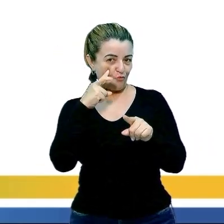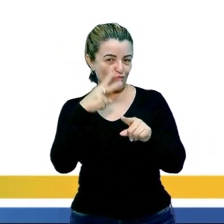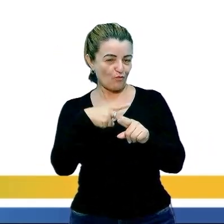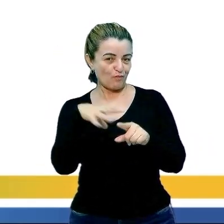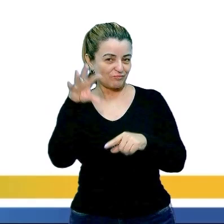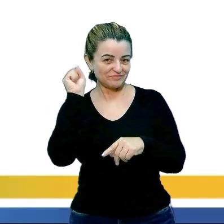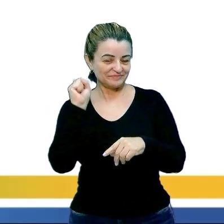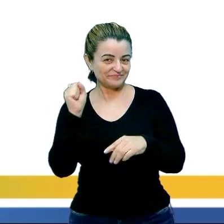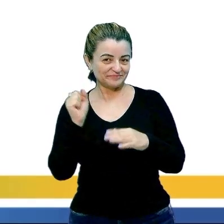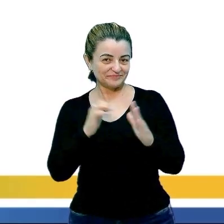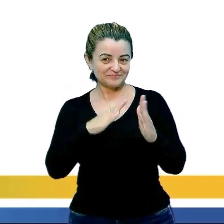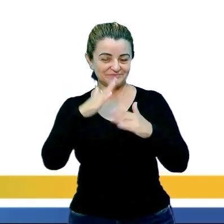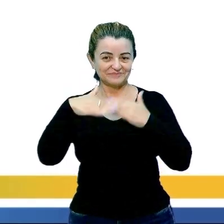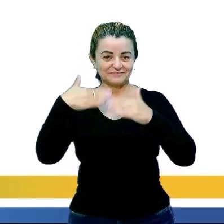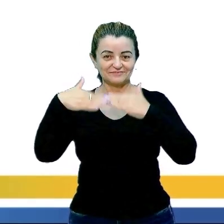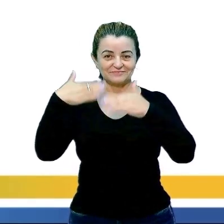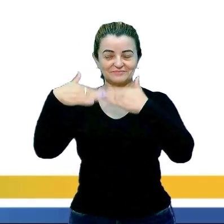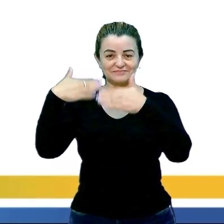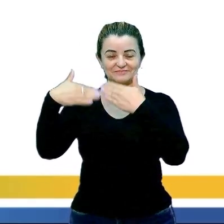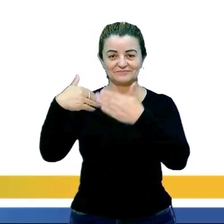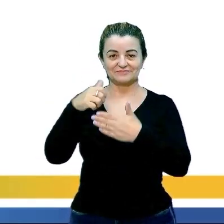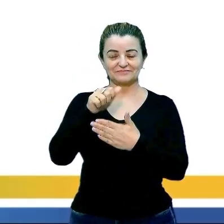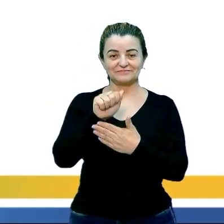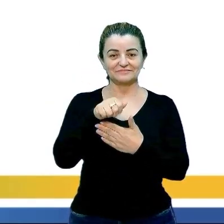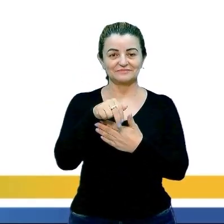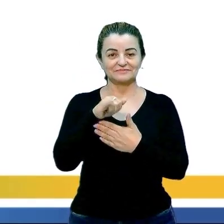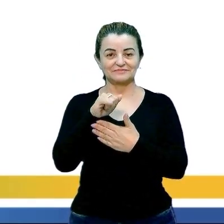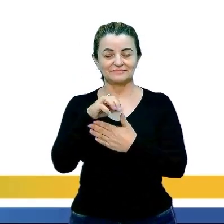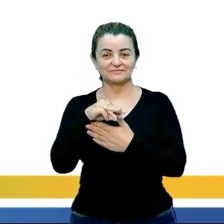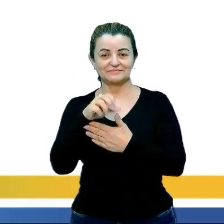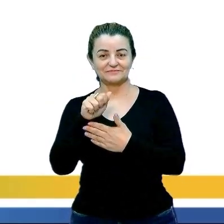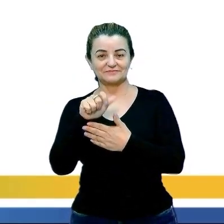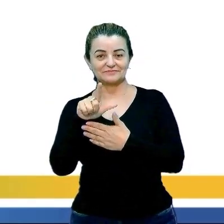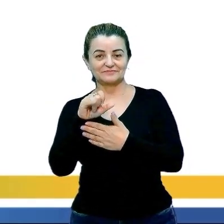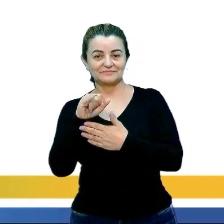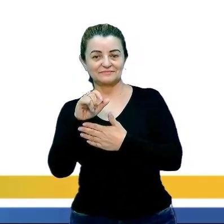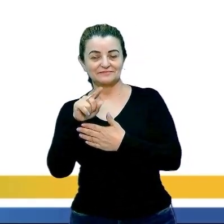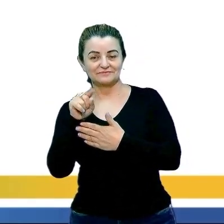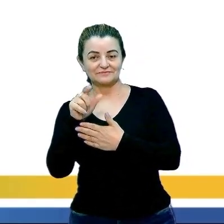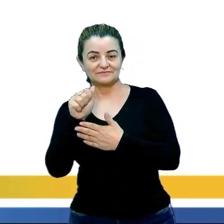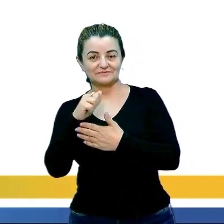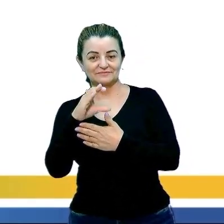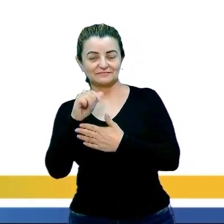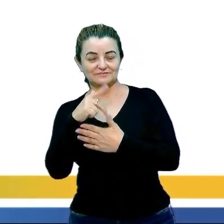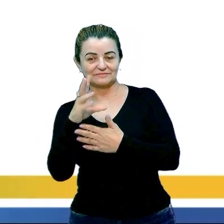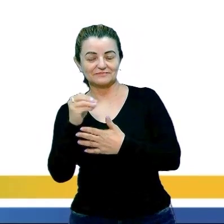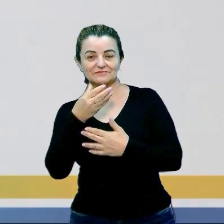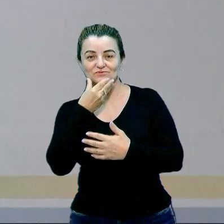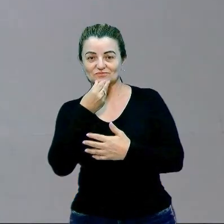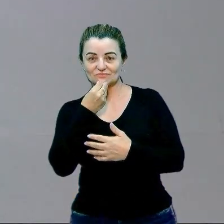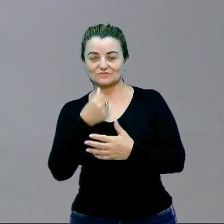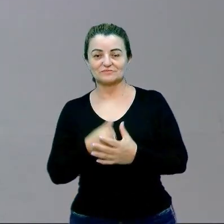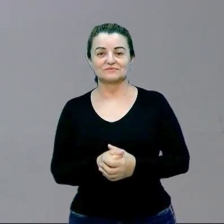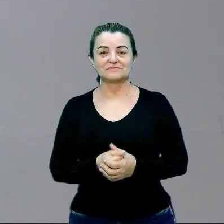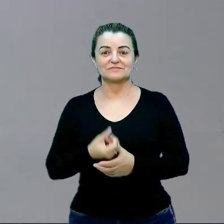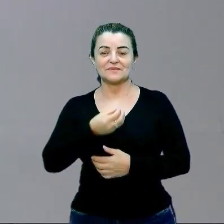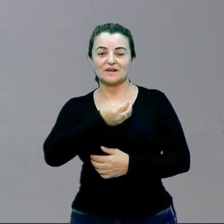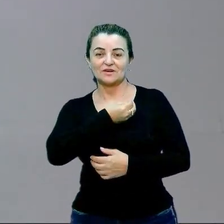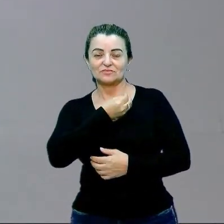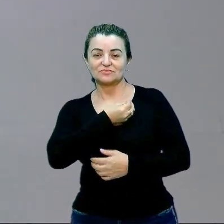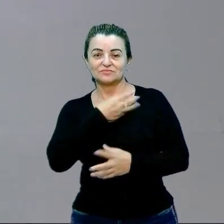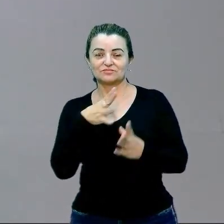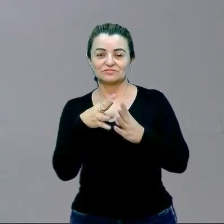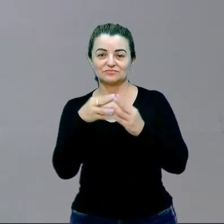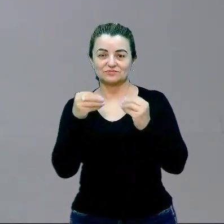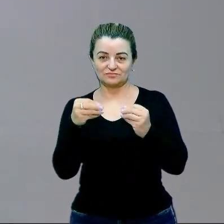baleia, enfim, do processo de animalização do homem, que é bastante retratado aí. Vidas Secas, a